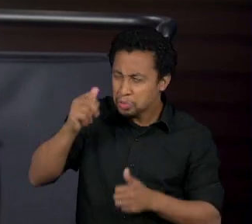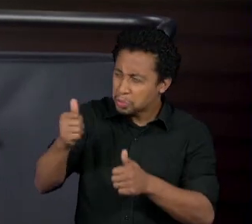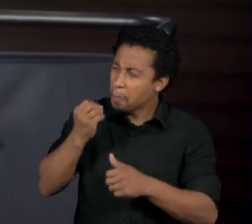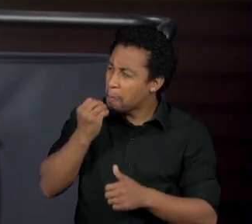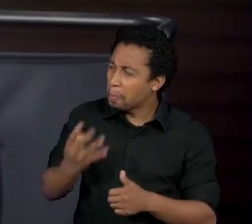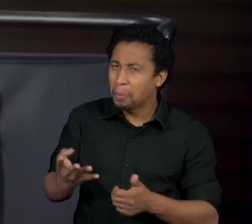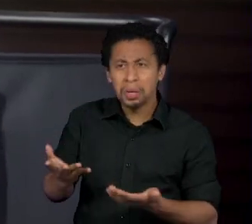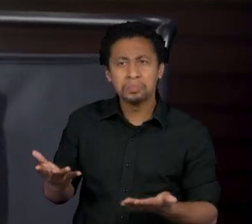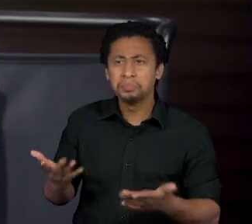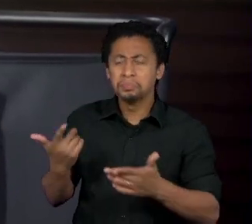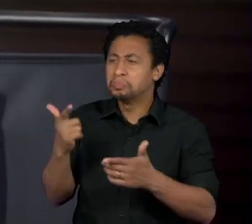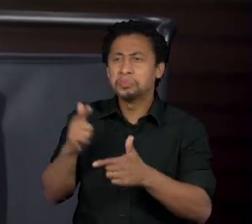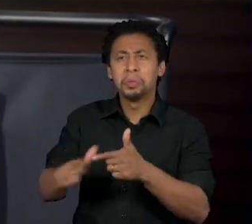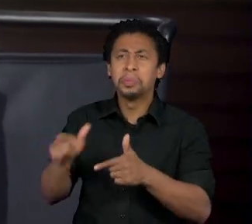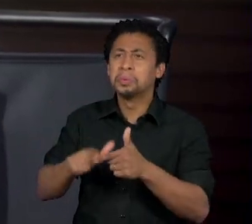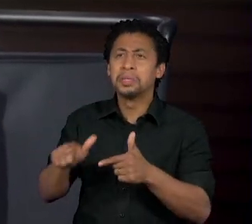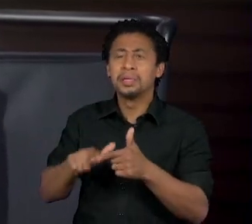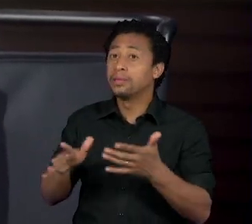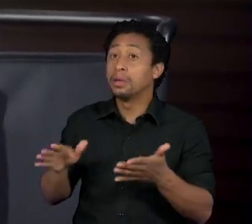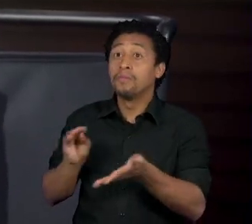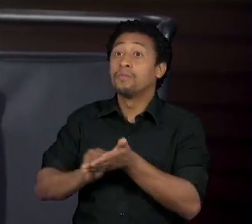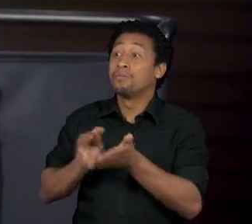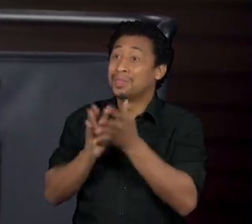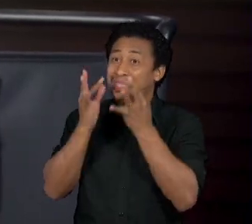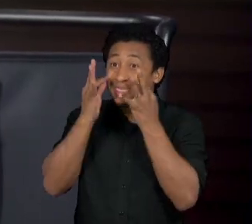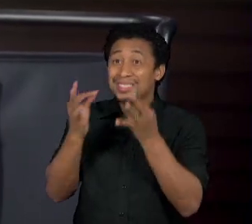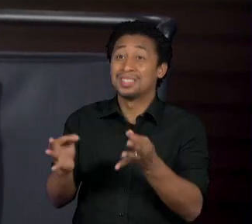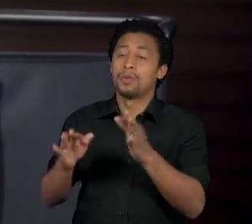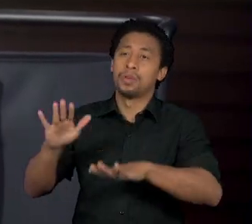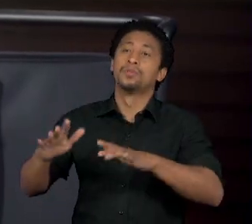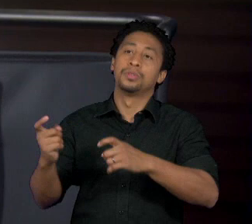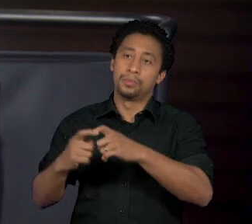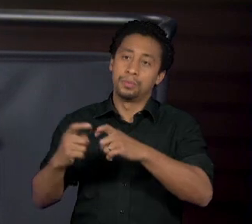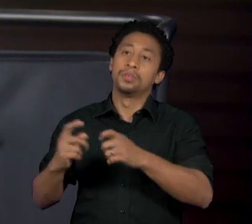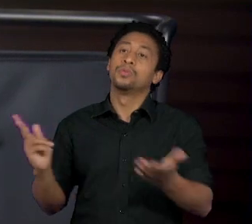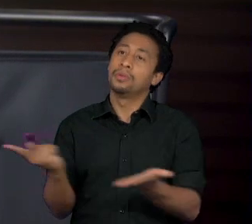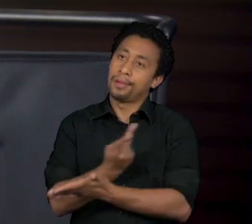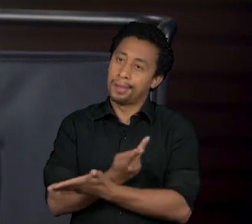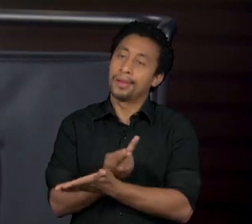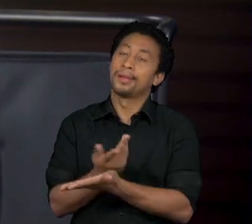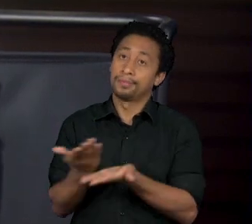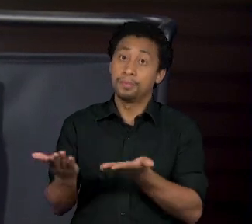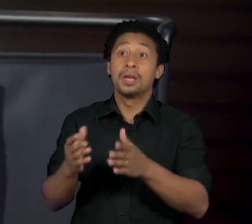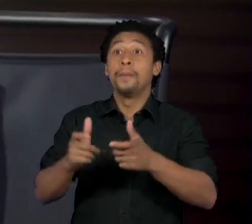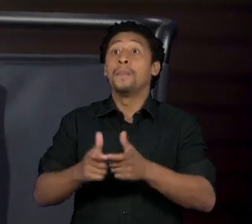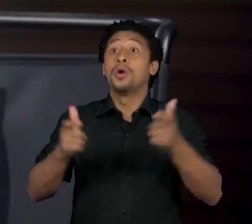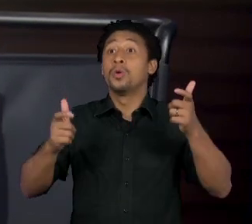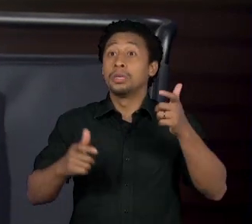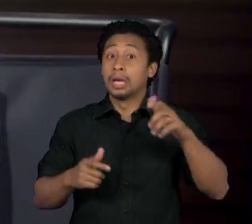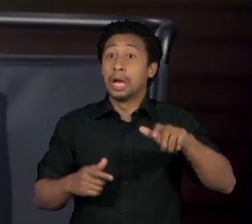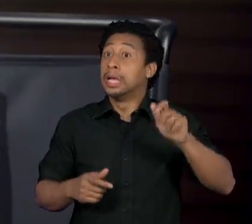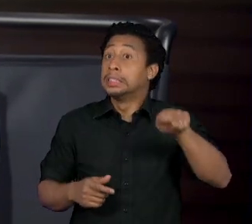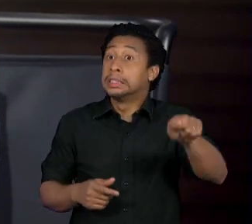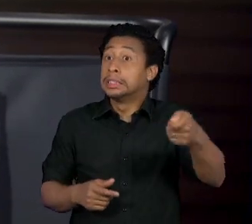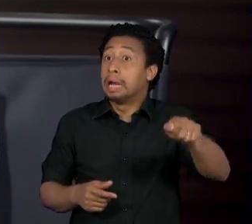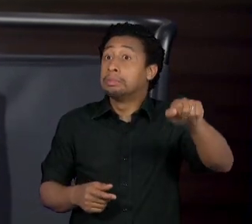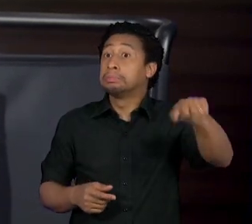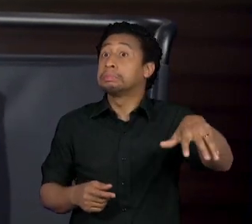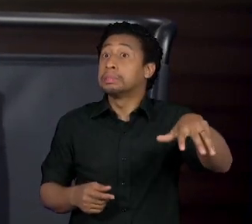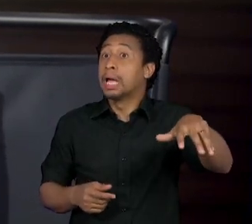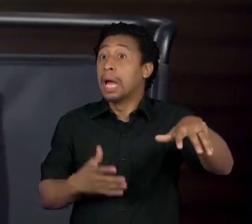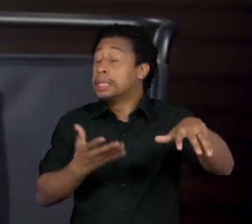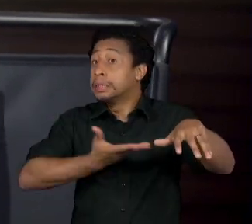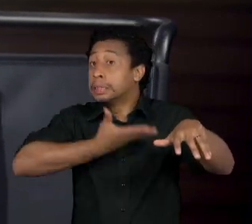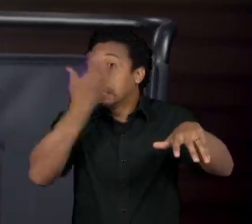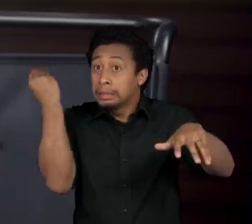vão para condutas, às vezes, completamente diferentes. Mas no dito popular, eu esqueci minha chave, pronto, eu estou com a memória falhando.